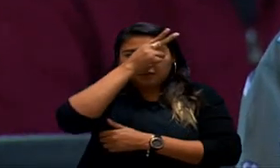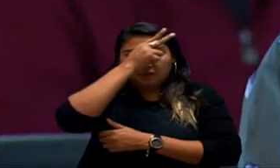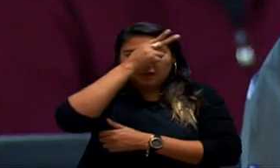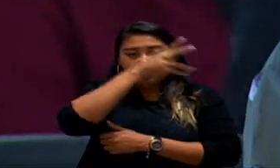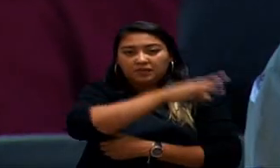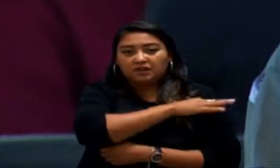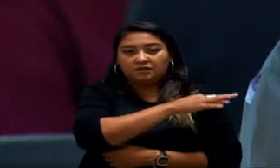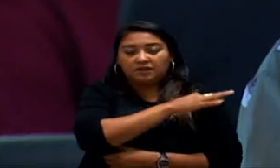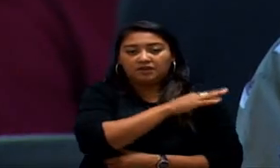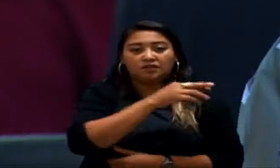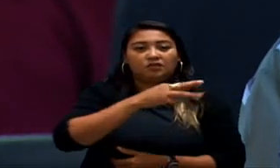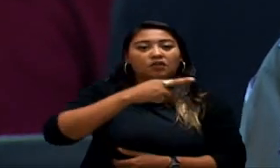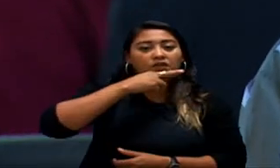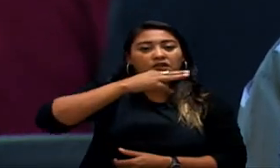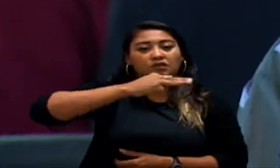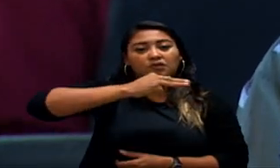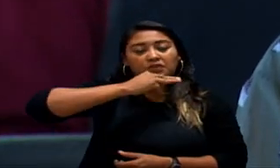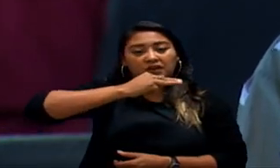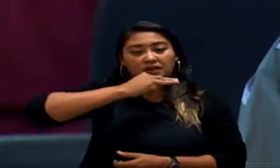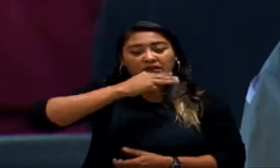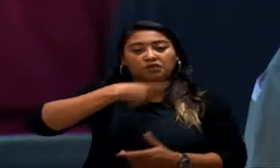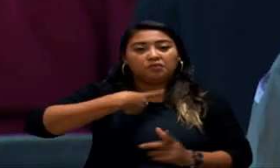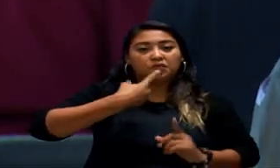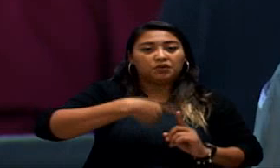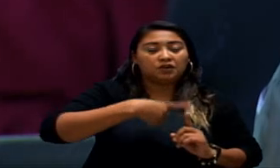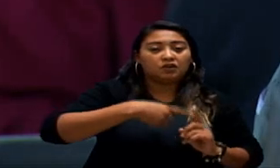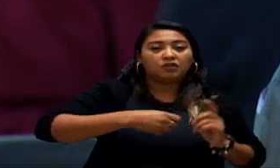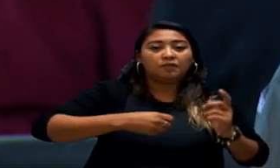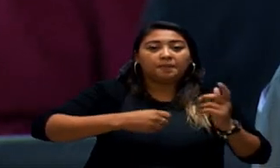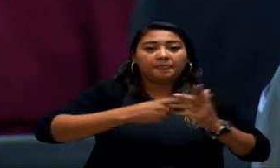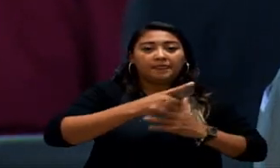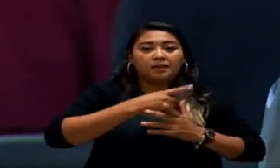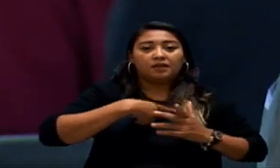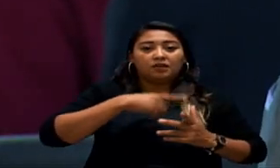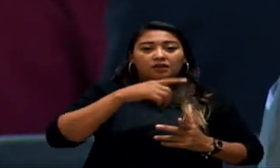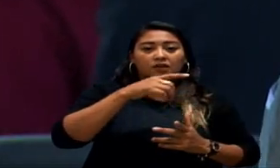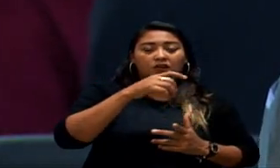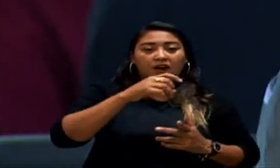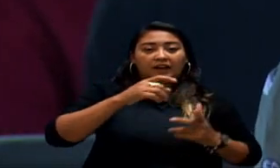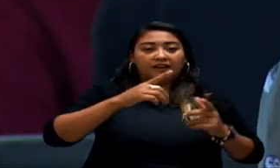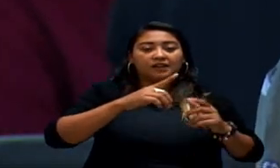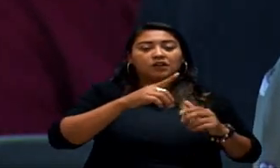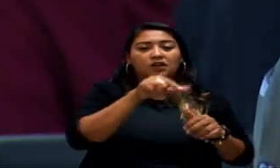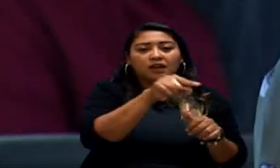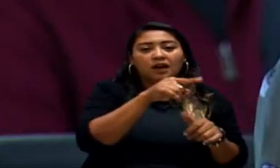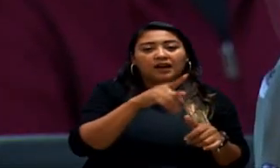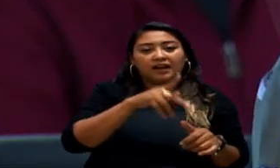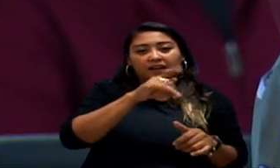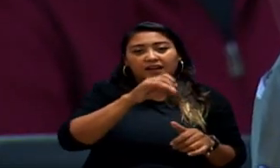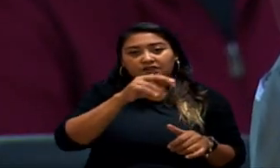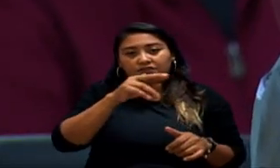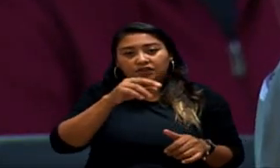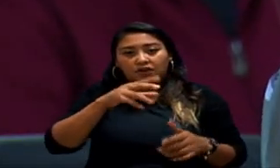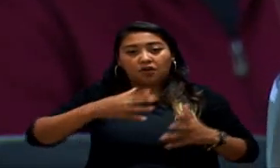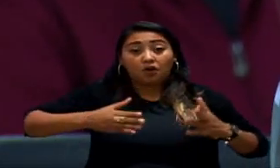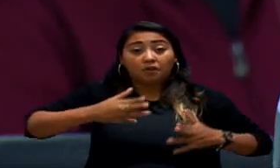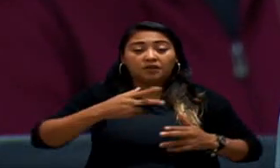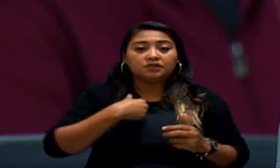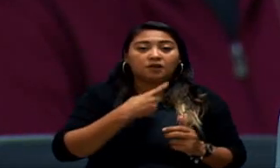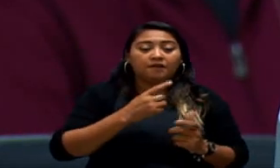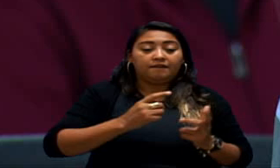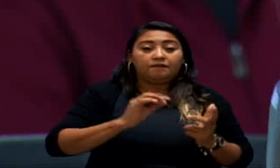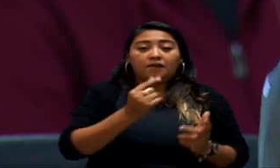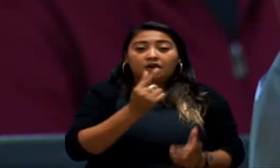Manga, porque houve um superfaturamento na compra de kit de robótica no valor de 26 milhões